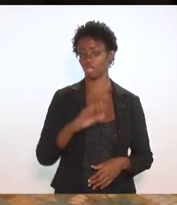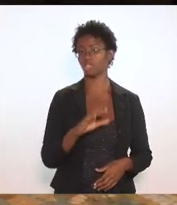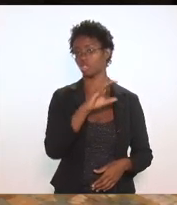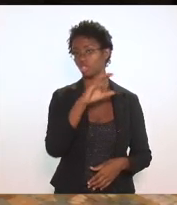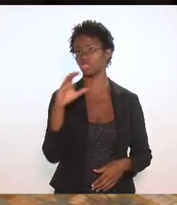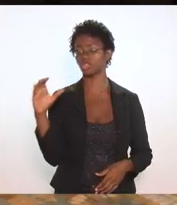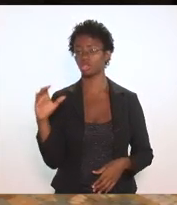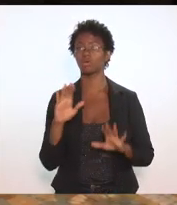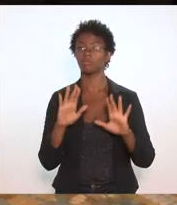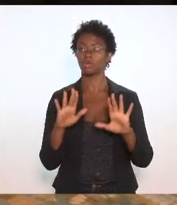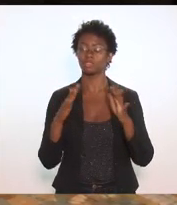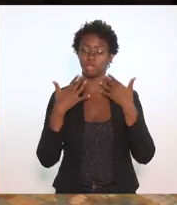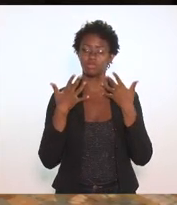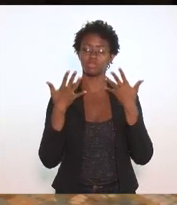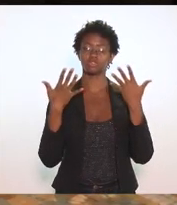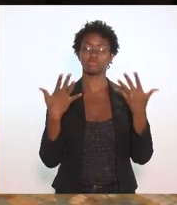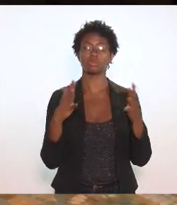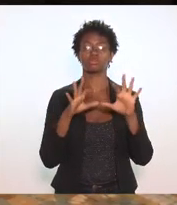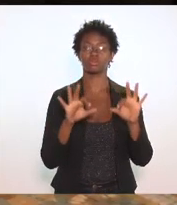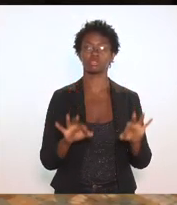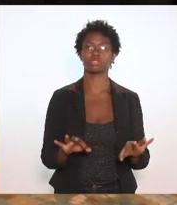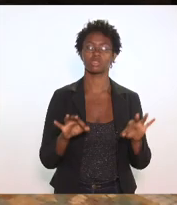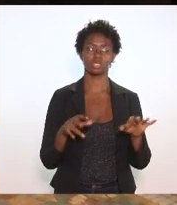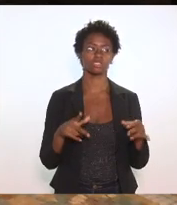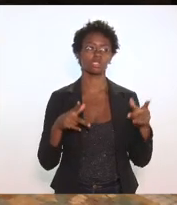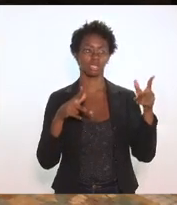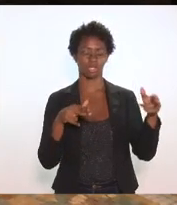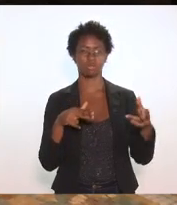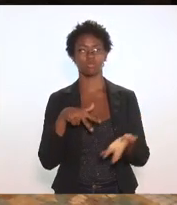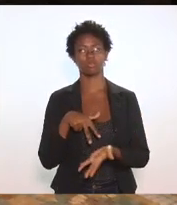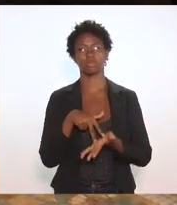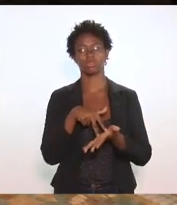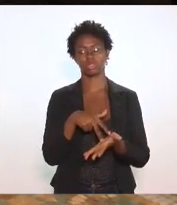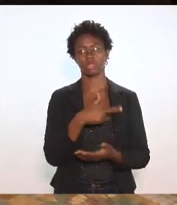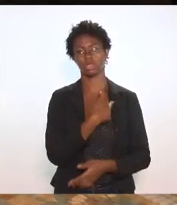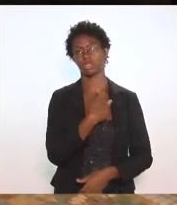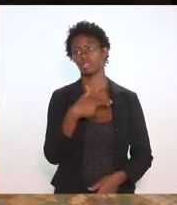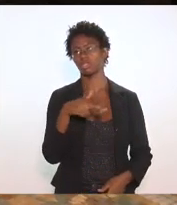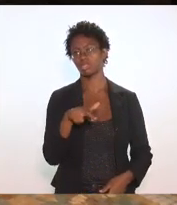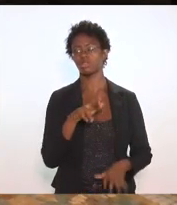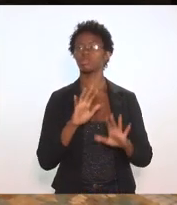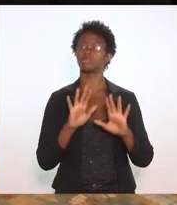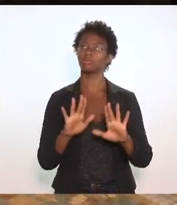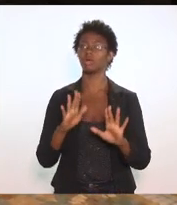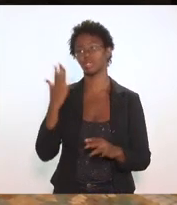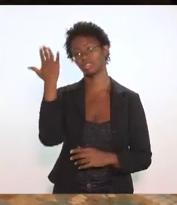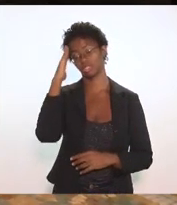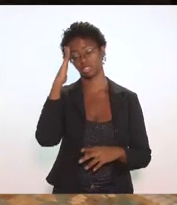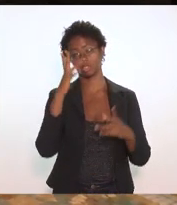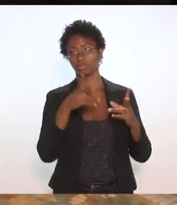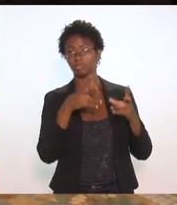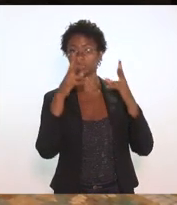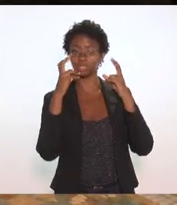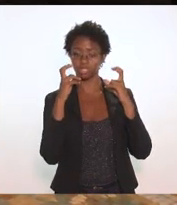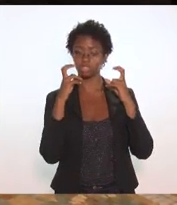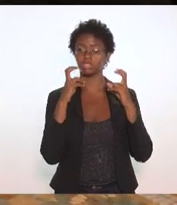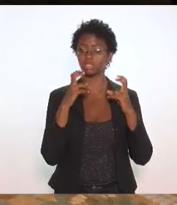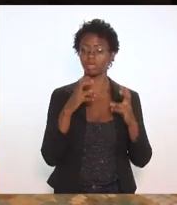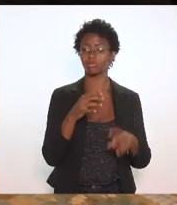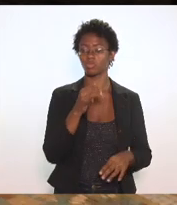e expresso exatamente a minha posição religiosa, mas entendo que o maior exemplo do